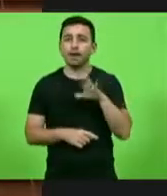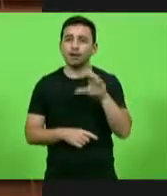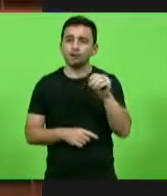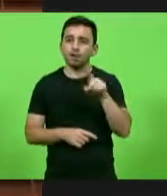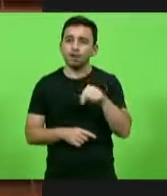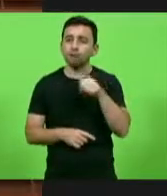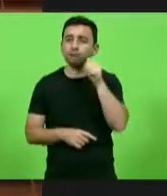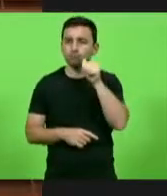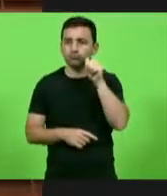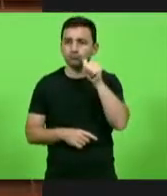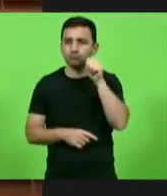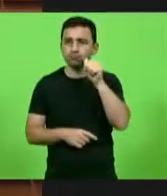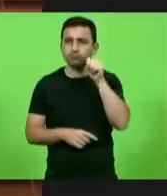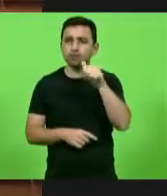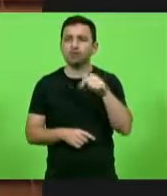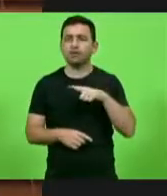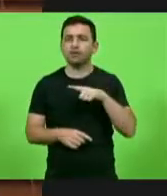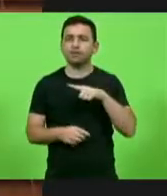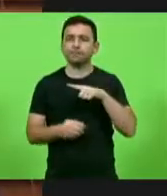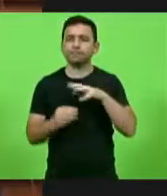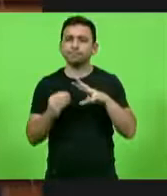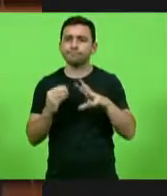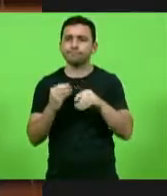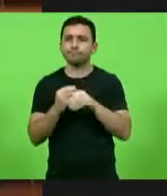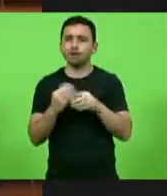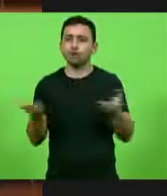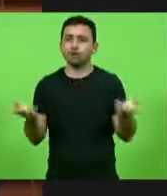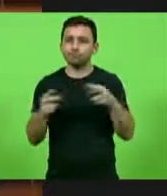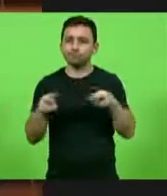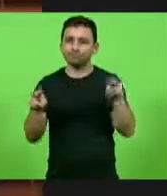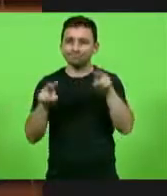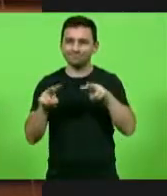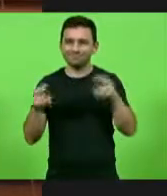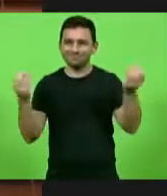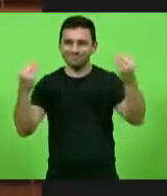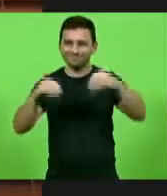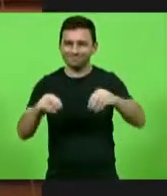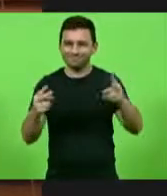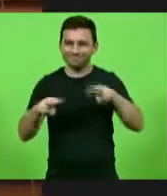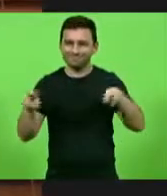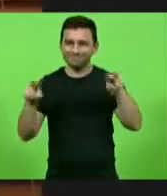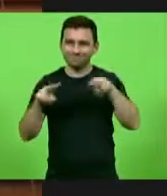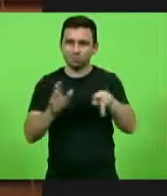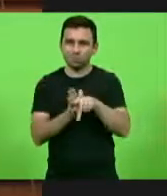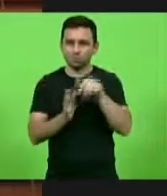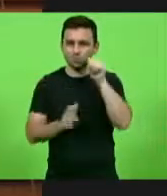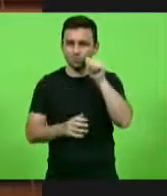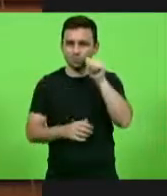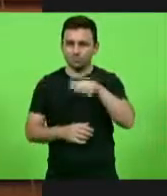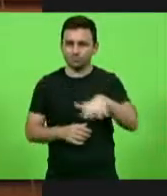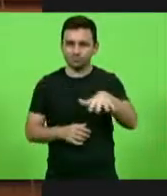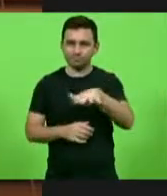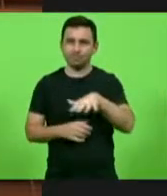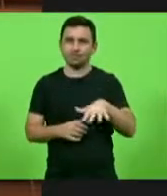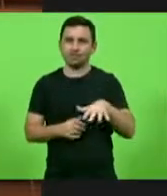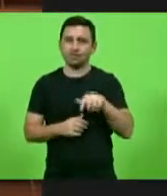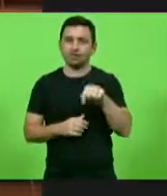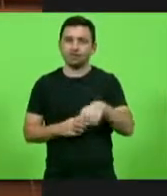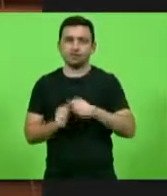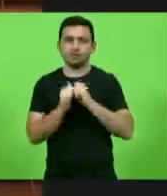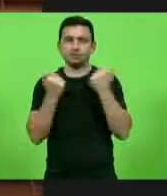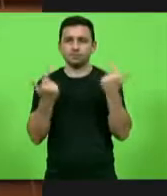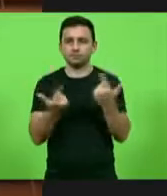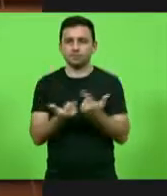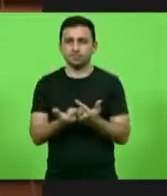a implementação deste Observatório da Mulher na Assembleia Legislativa, nada mais justo do que o dia de hoje nós